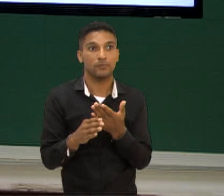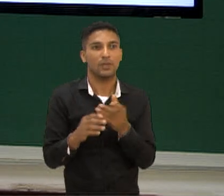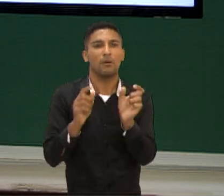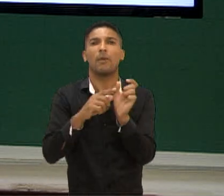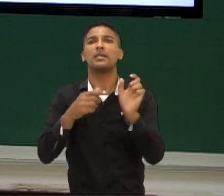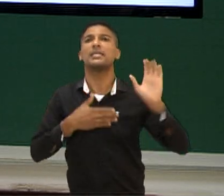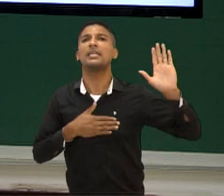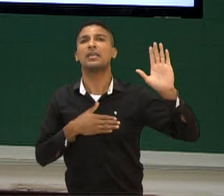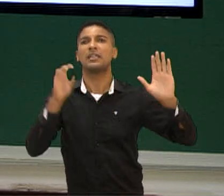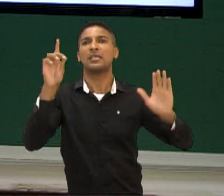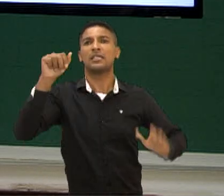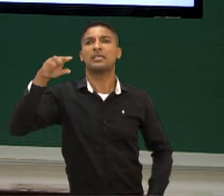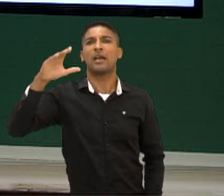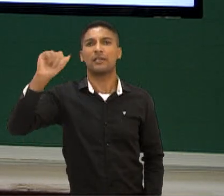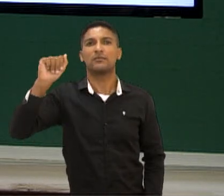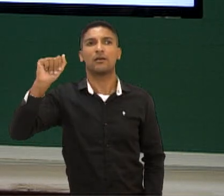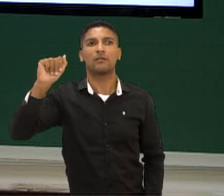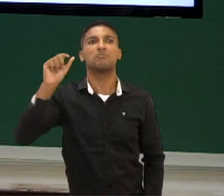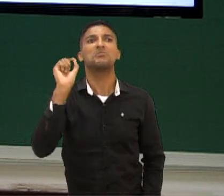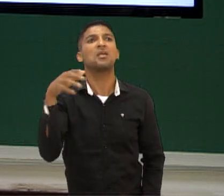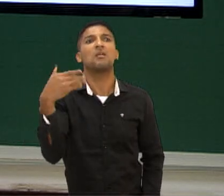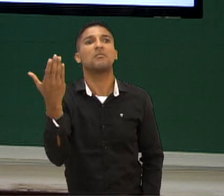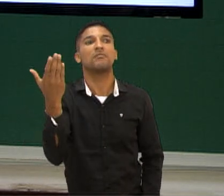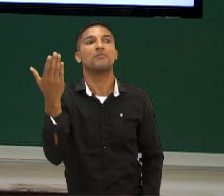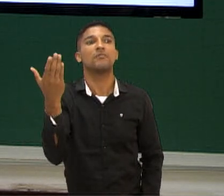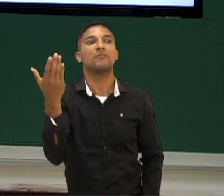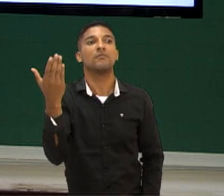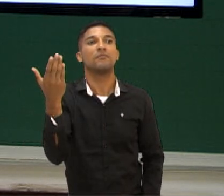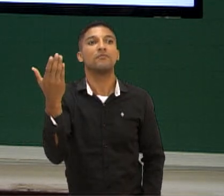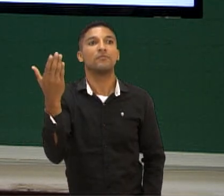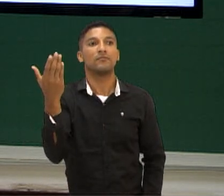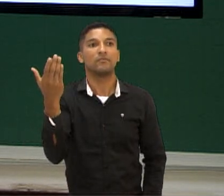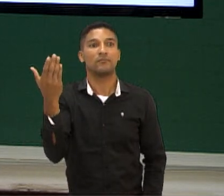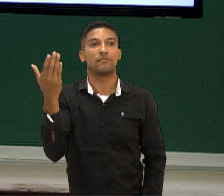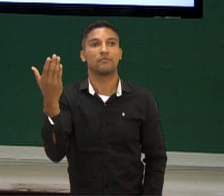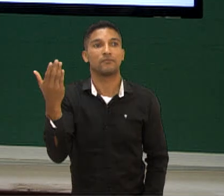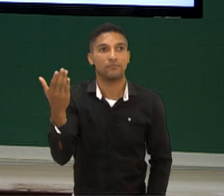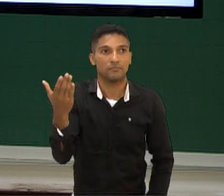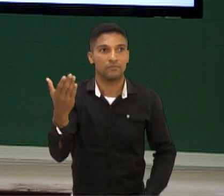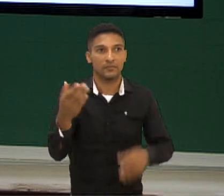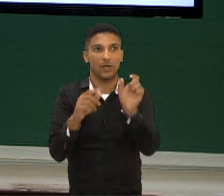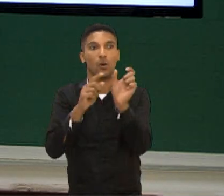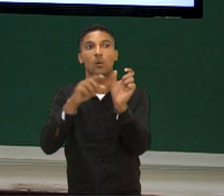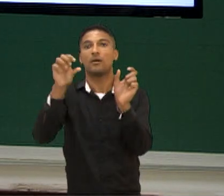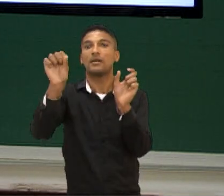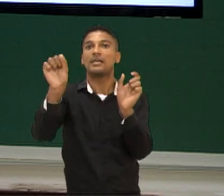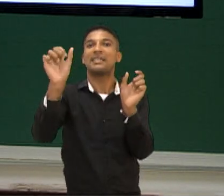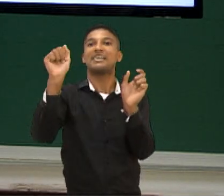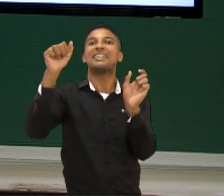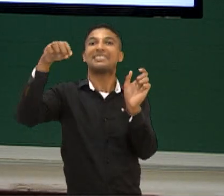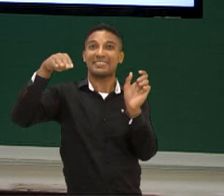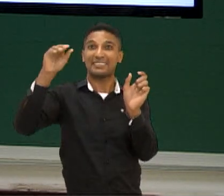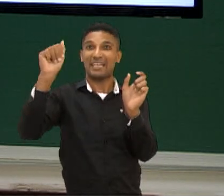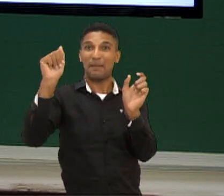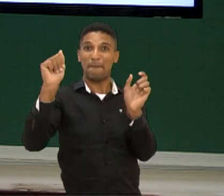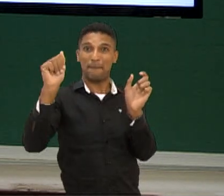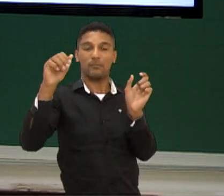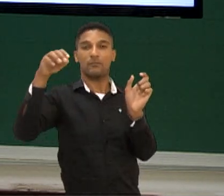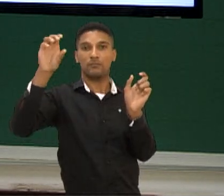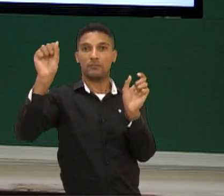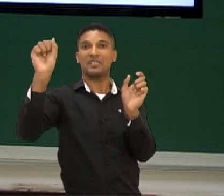quem vai lá tocar, certo? Então o sambista é a pessoa que pratica a